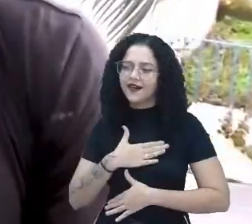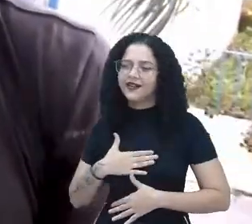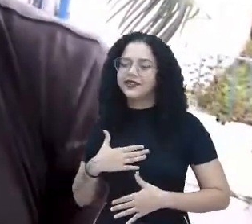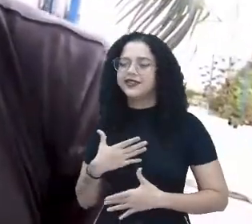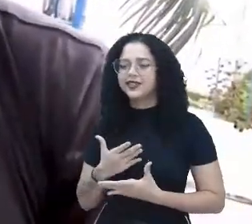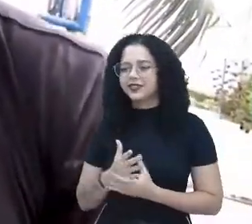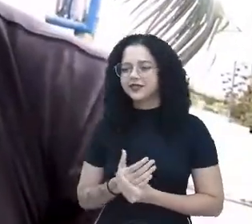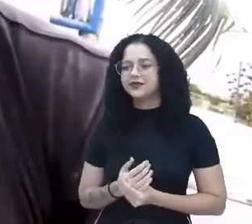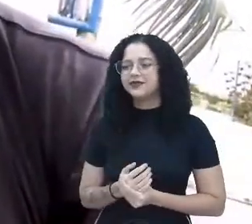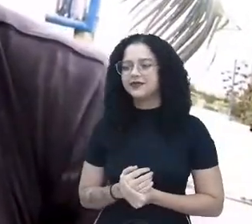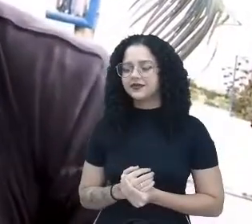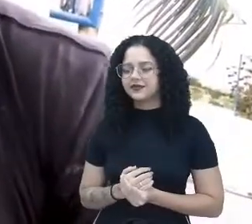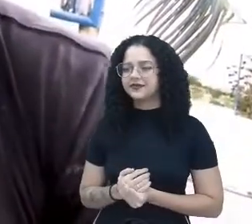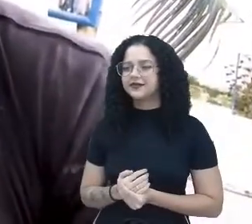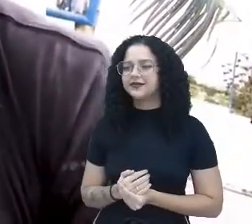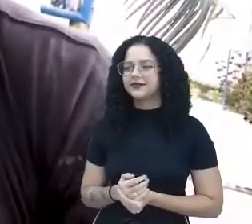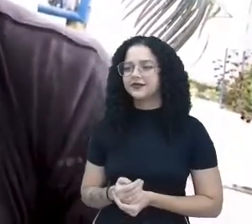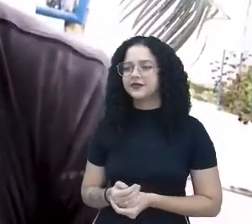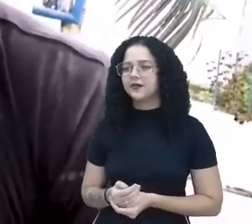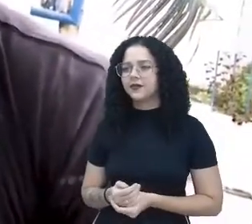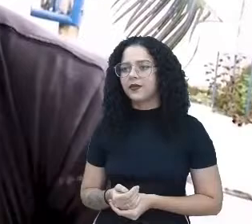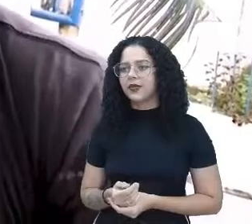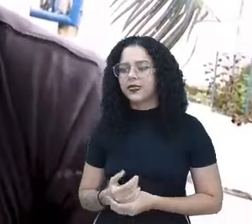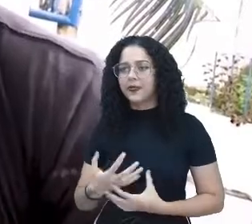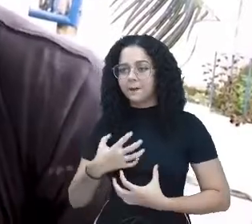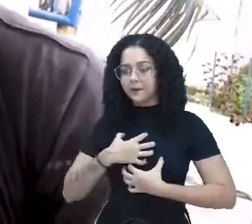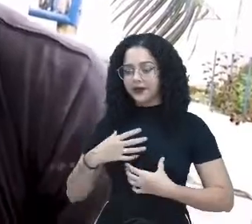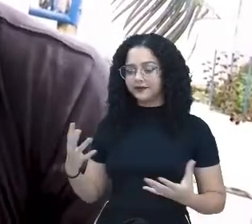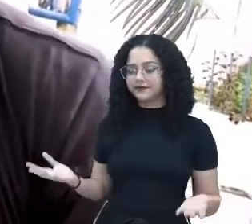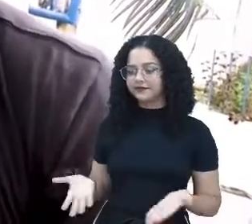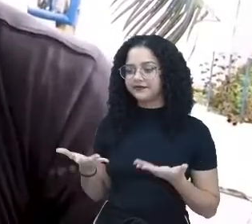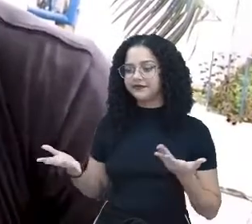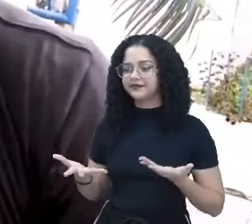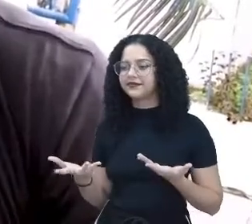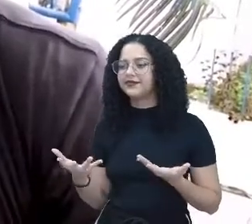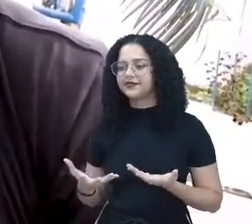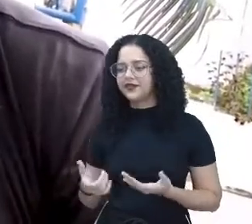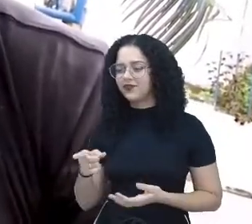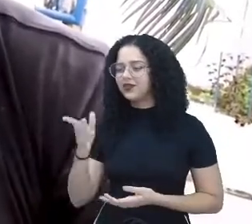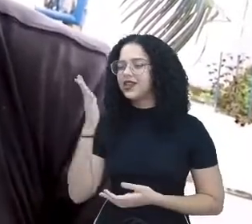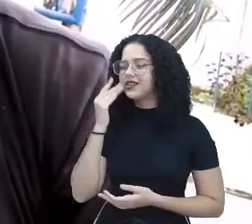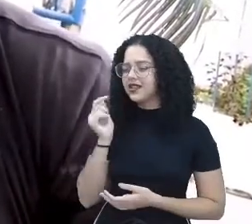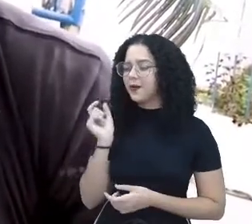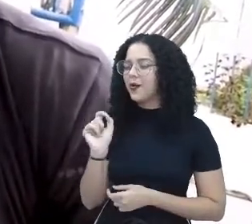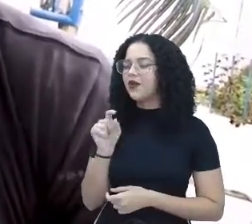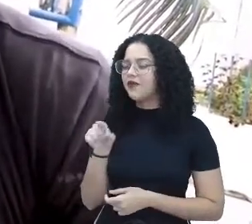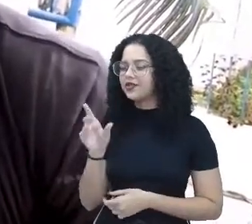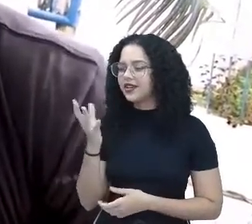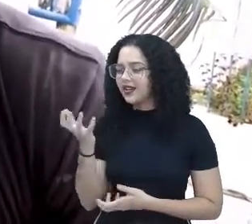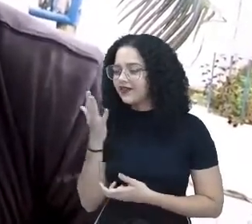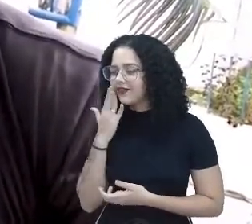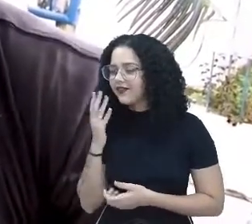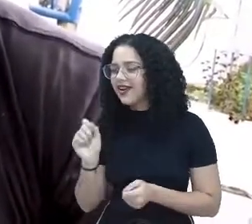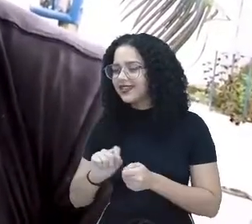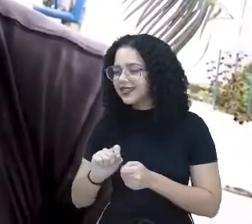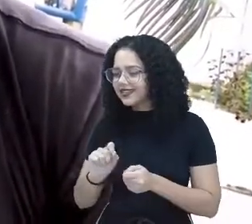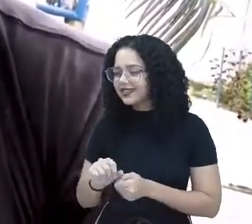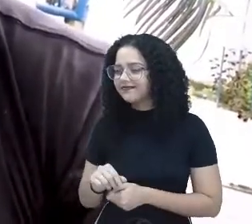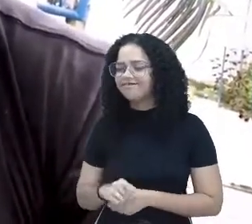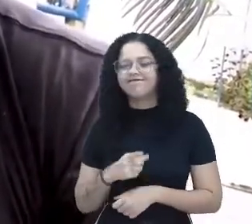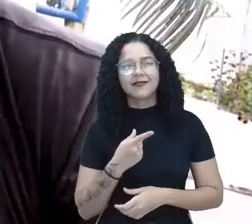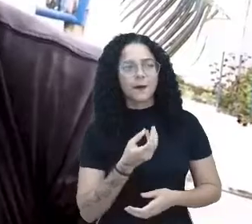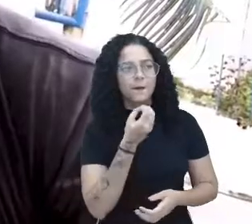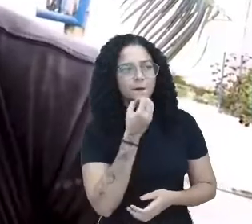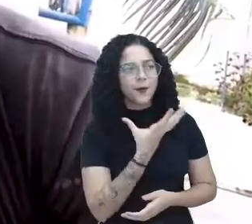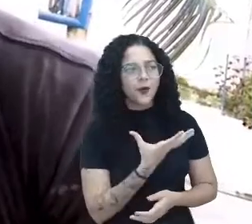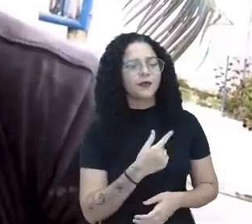mim justificam tudo, sabe? Que me botam ali e falam assim, você sabe o que você tá fazendo, sabe? Muito bom, né? Saber Esse o que a gente momento,